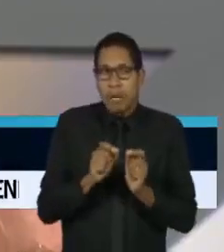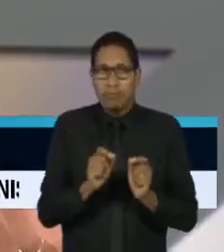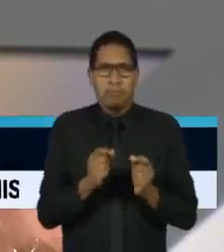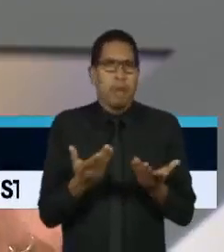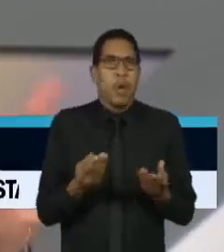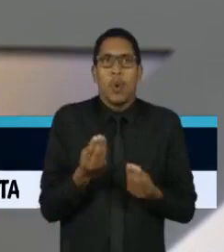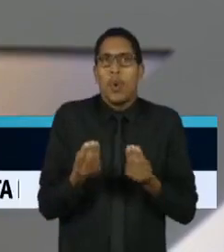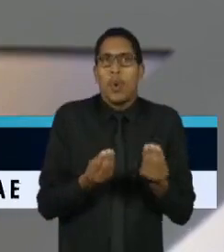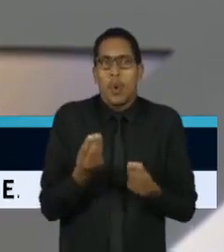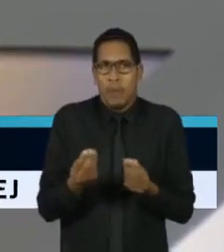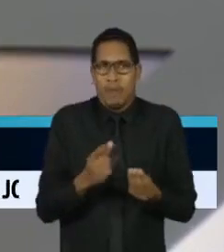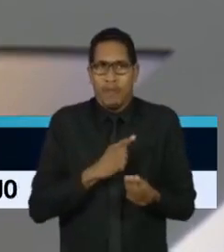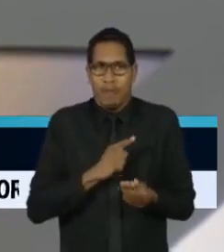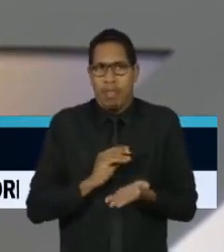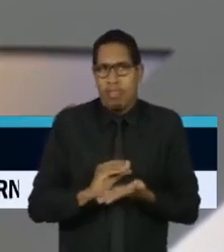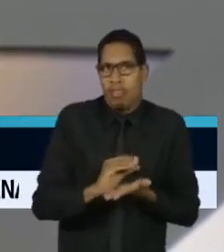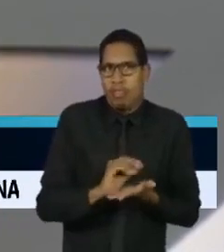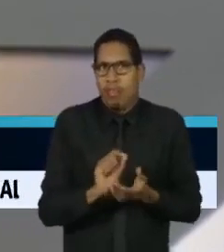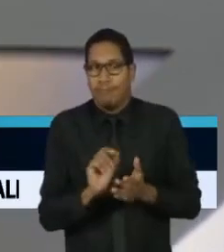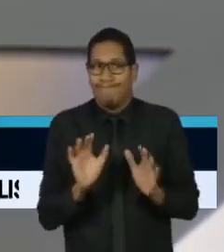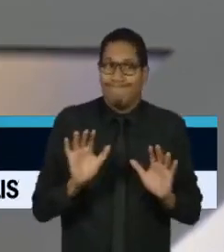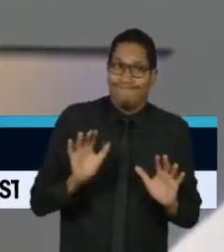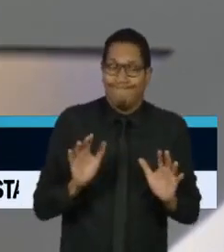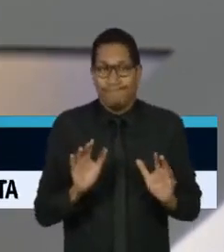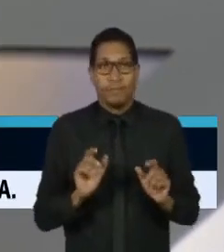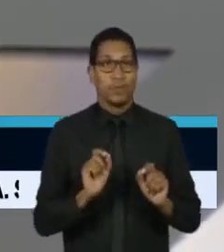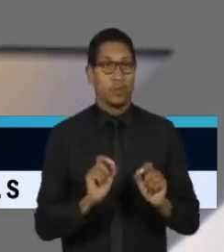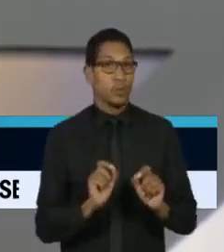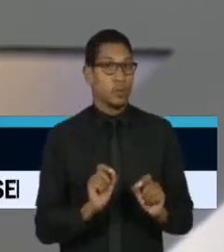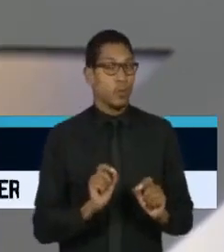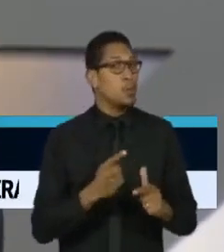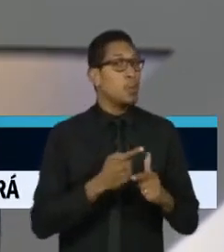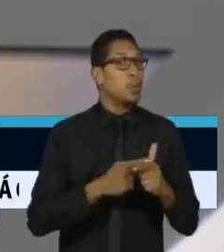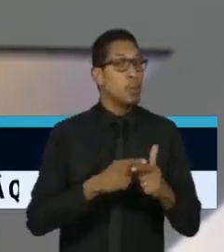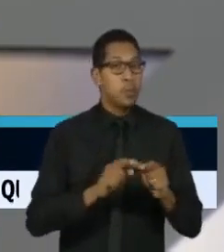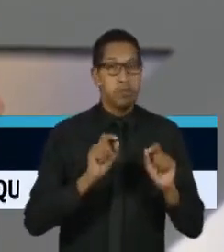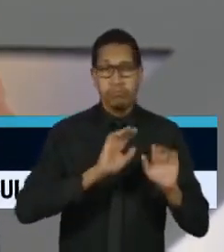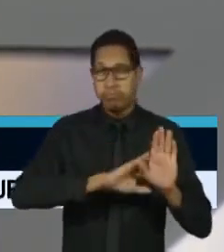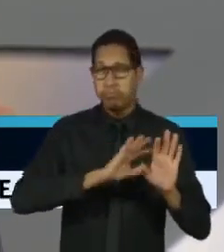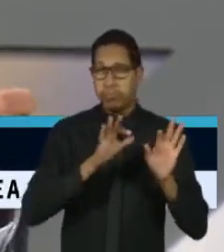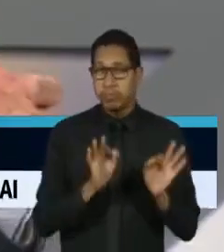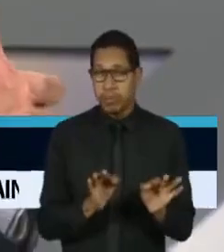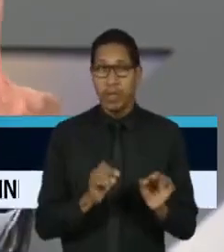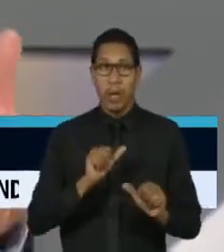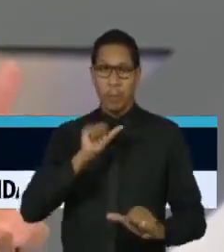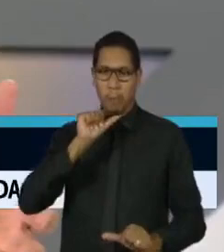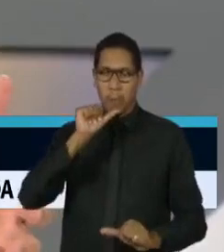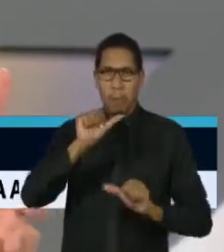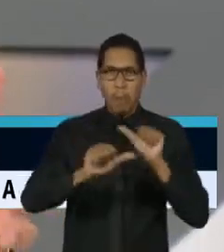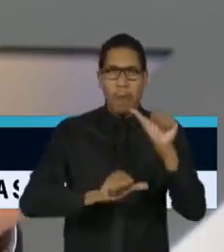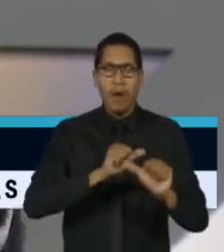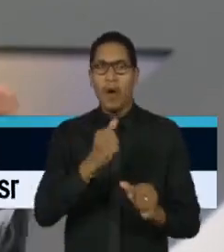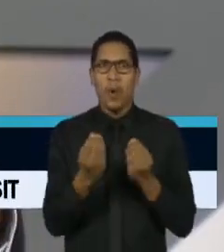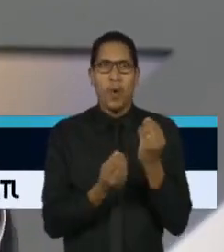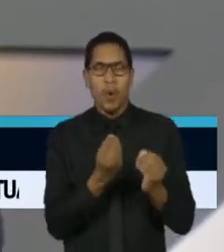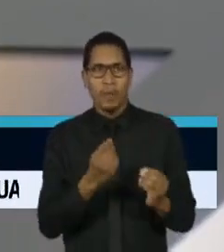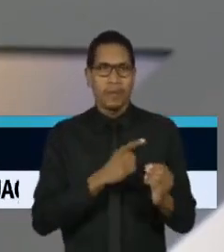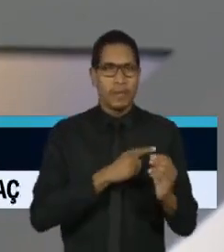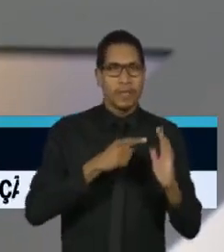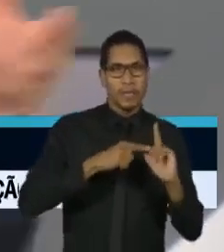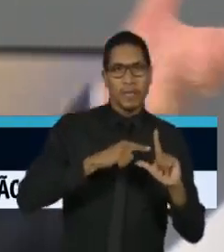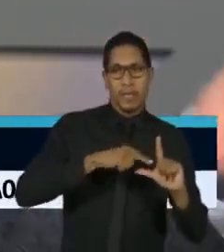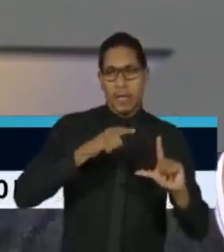como será essa compensação o problema quando você quer fazer uma mudança muito grande na estrutura tributária